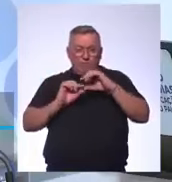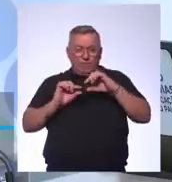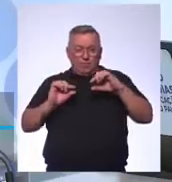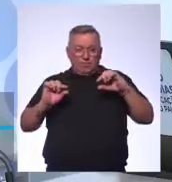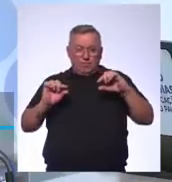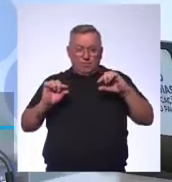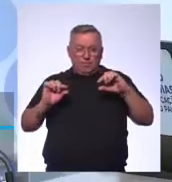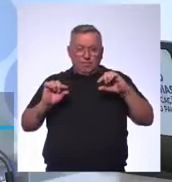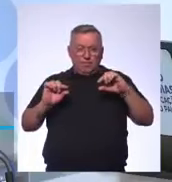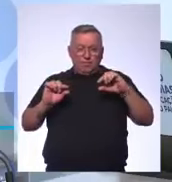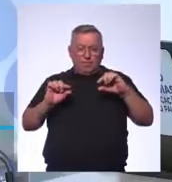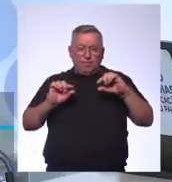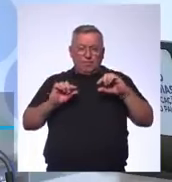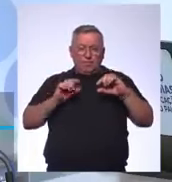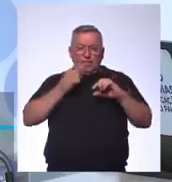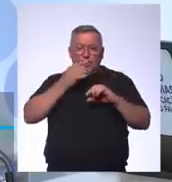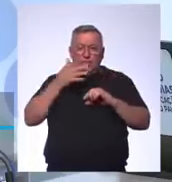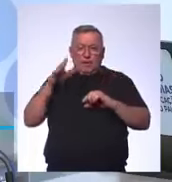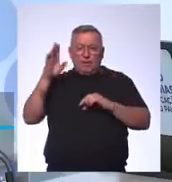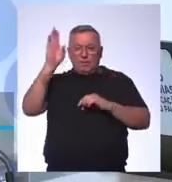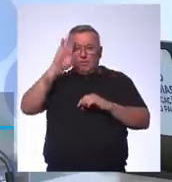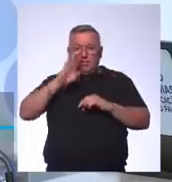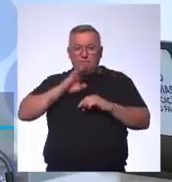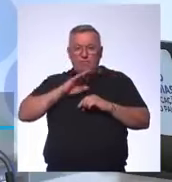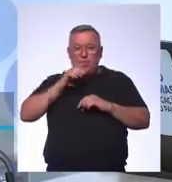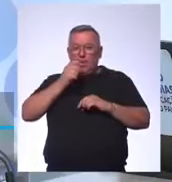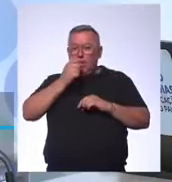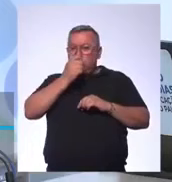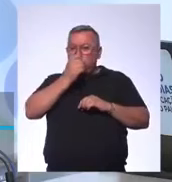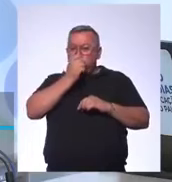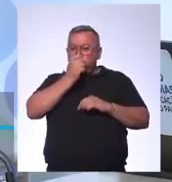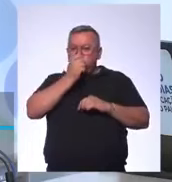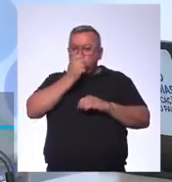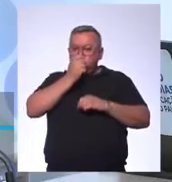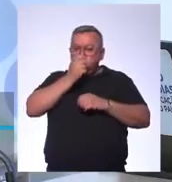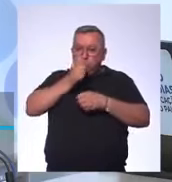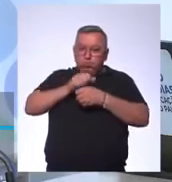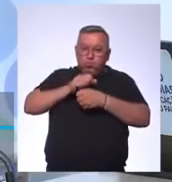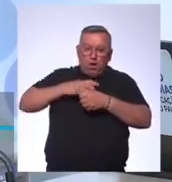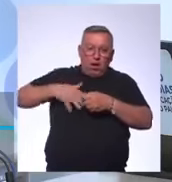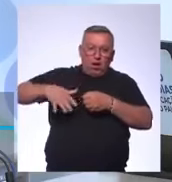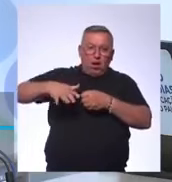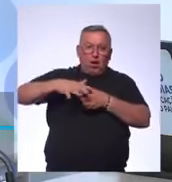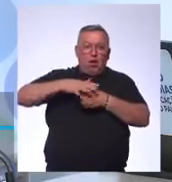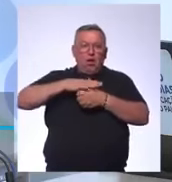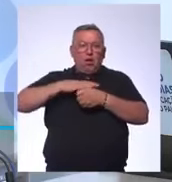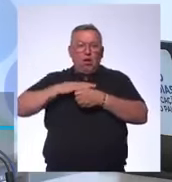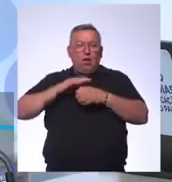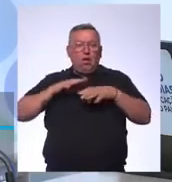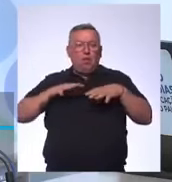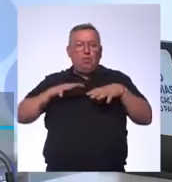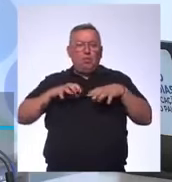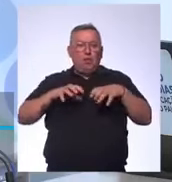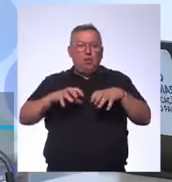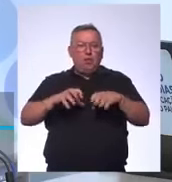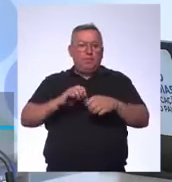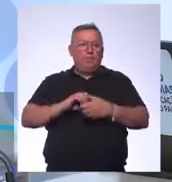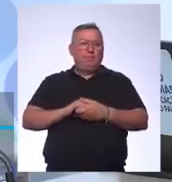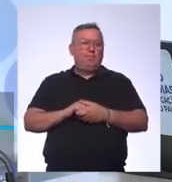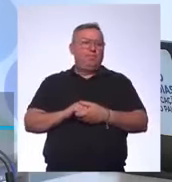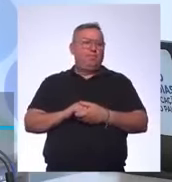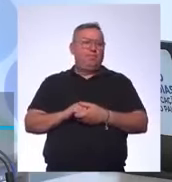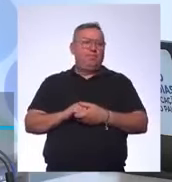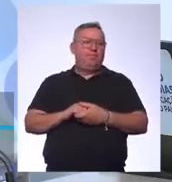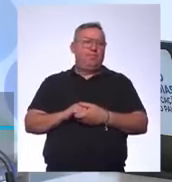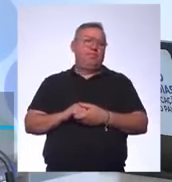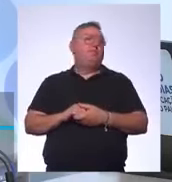ficou Praias brasileiras ficaram lotadas em plena pandemia. Ok?